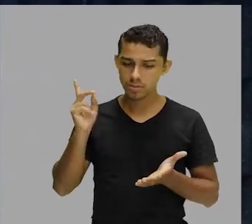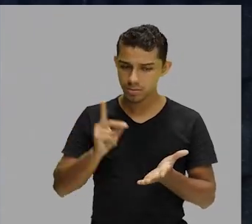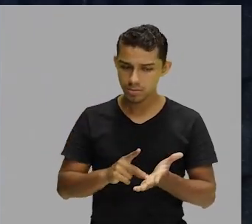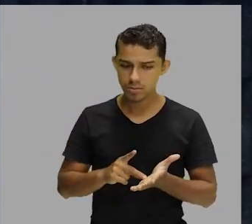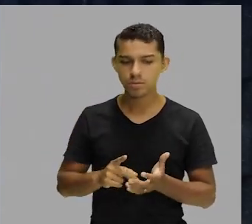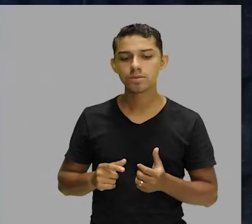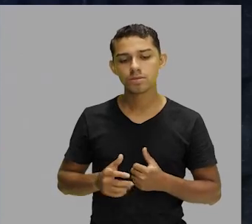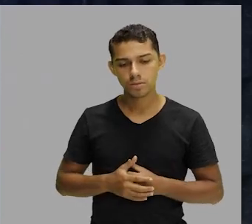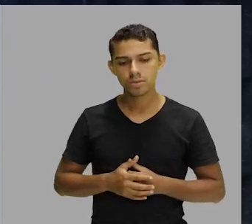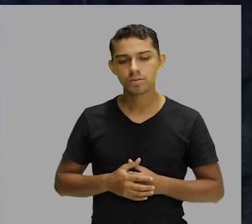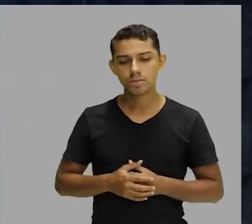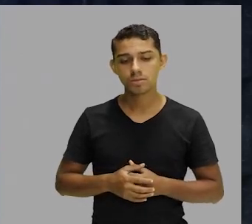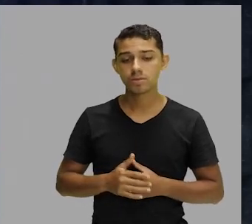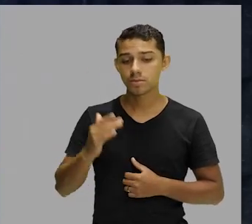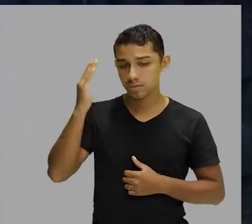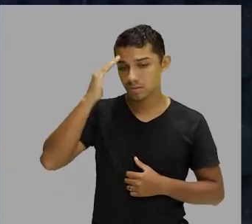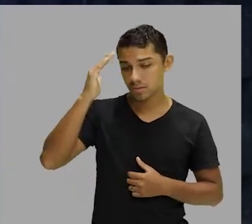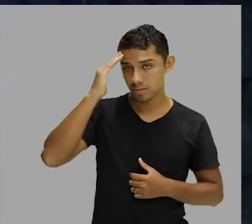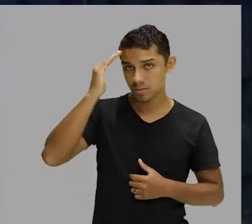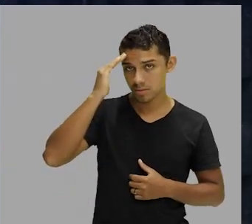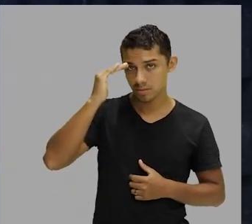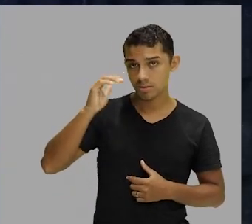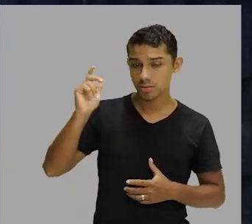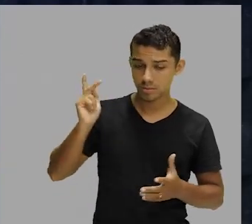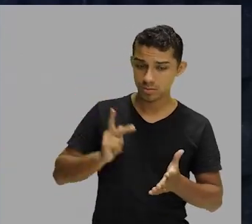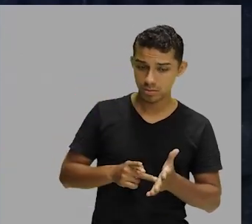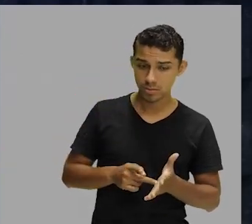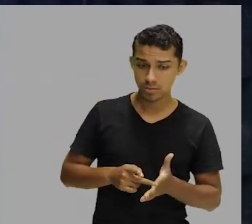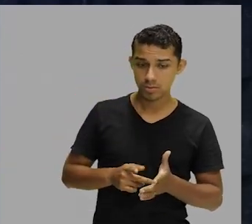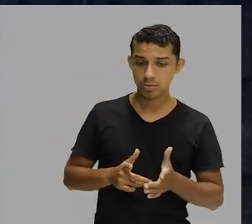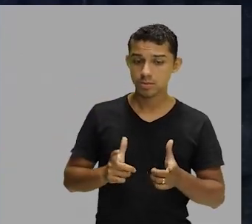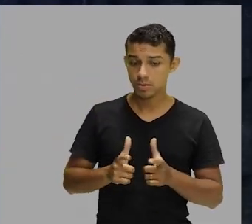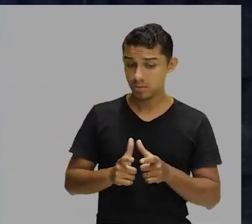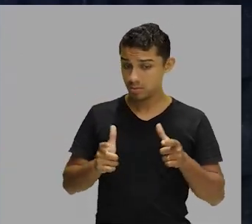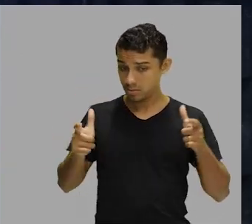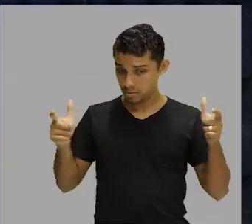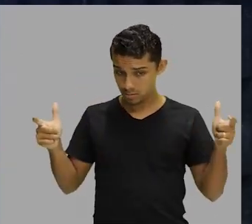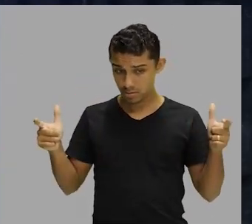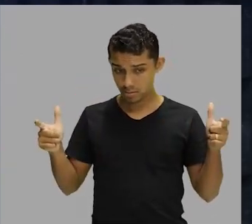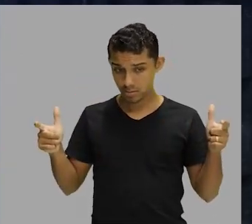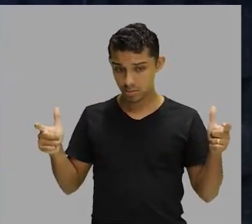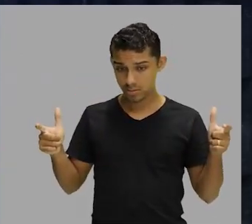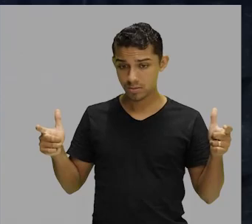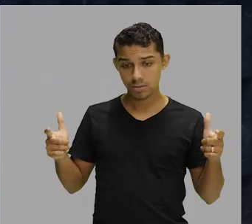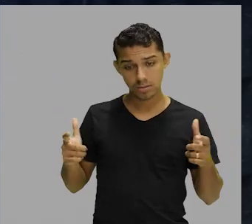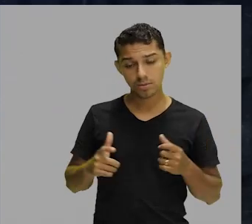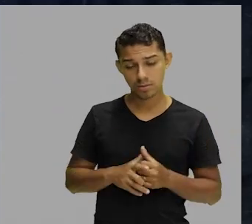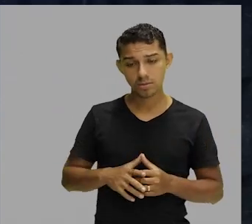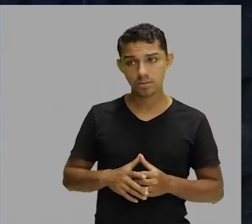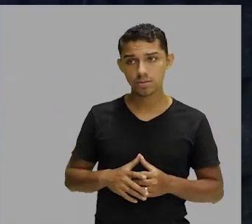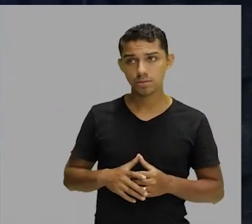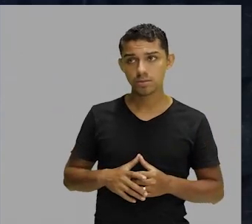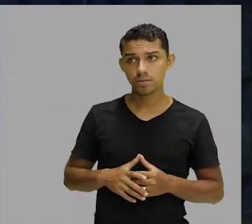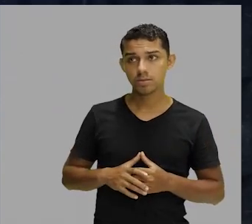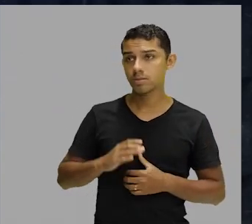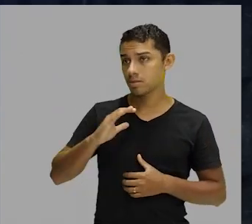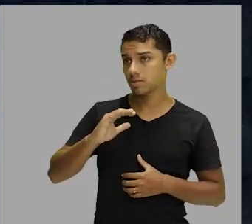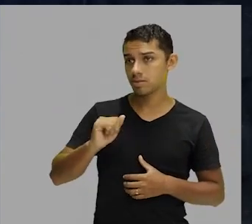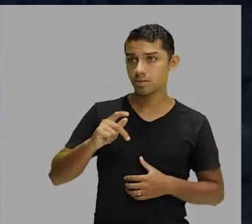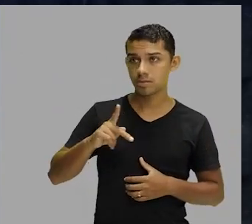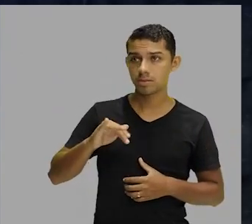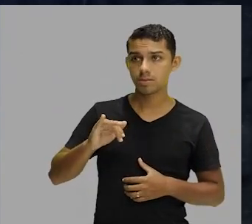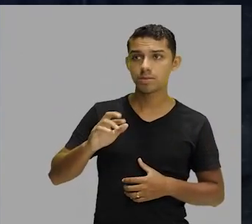Então, eu vou entender que na pirâmide, o retângulo que vai ficar na base dessa pirâmide, representando os